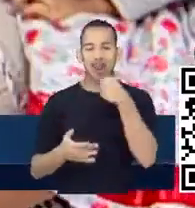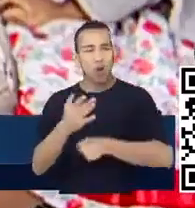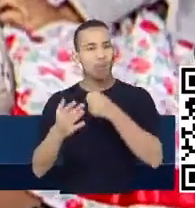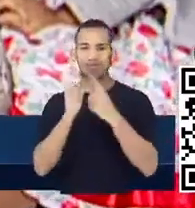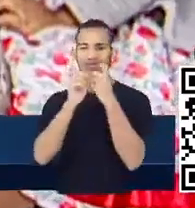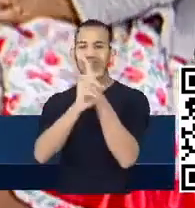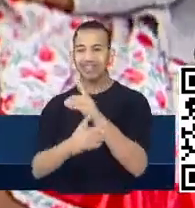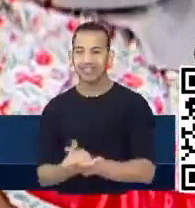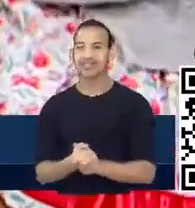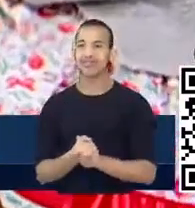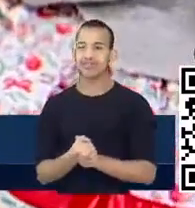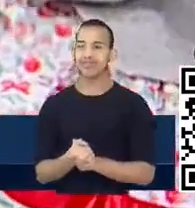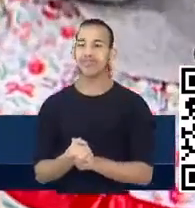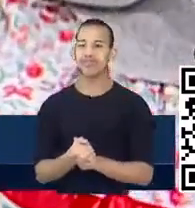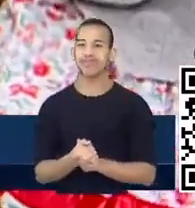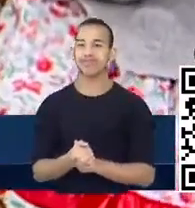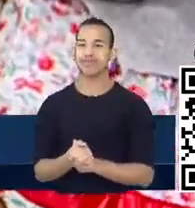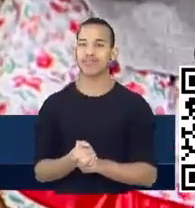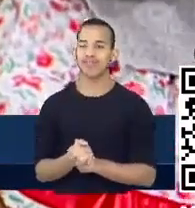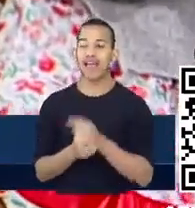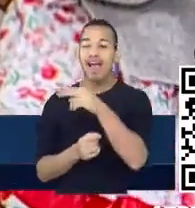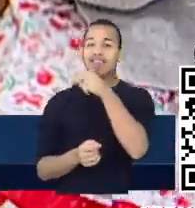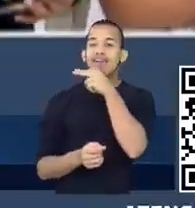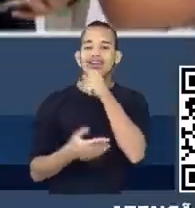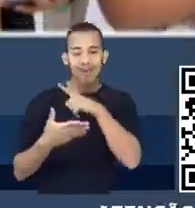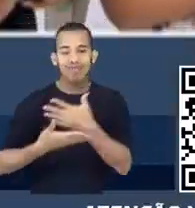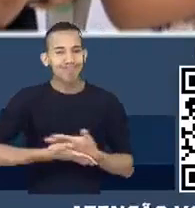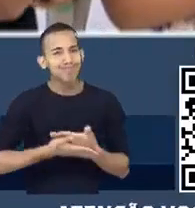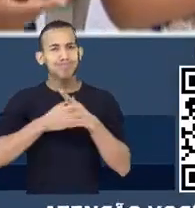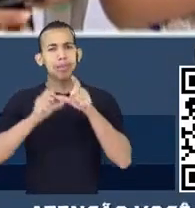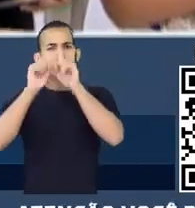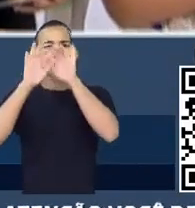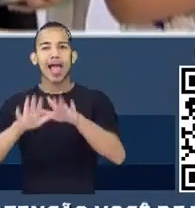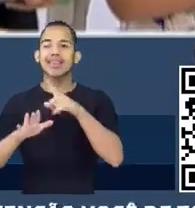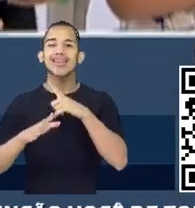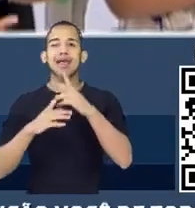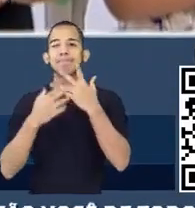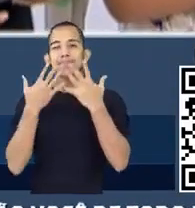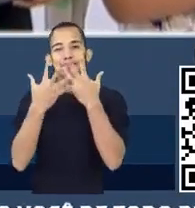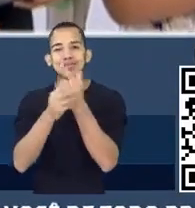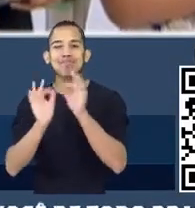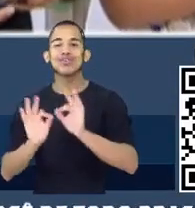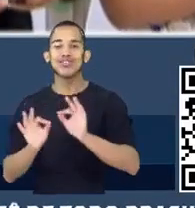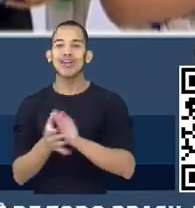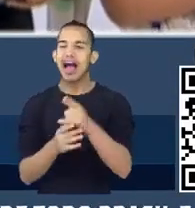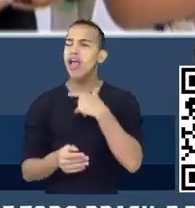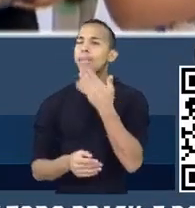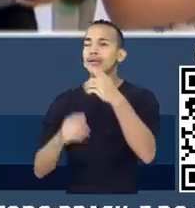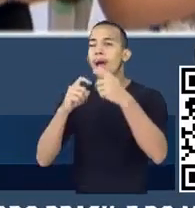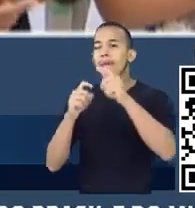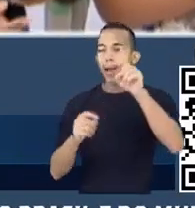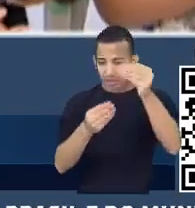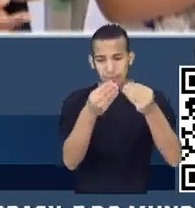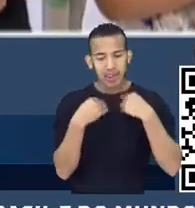Olha! E a netinha tá uma benção, né, filho? Tá uma princesa. E né? Aí eu pedi ao médico. Eu disse: senhor doutor, o senhor me dá um exame?